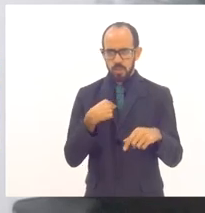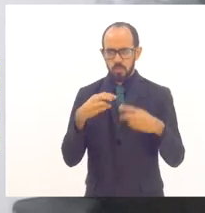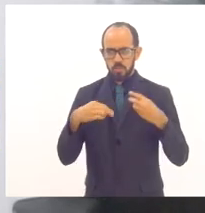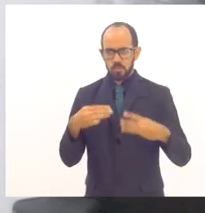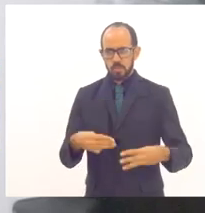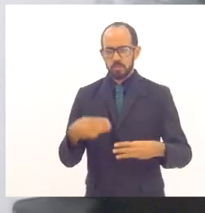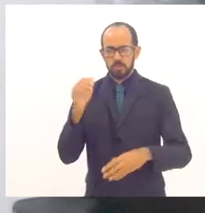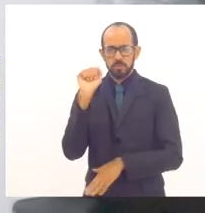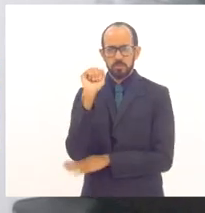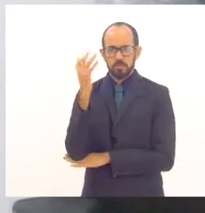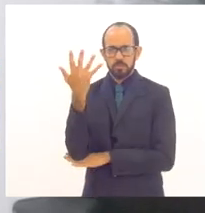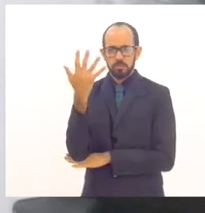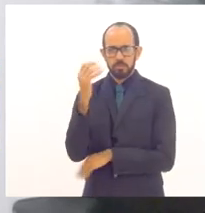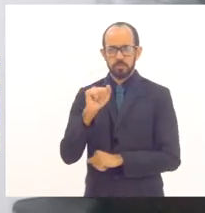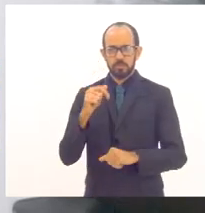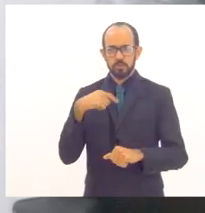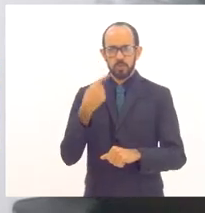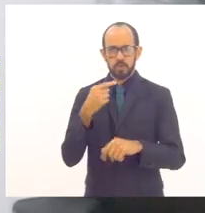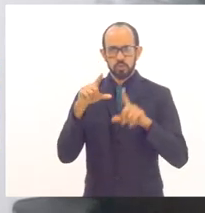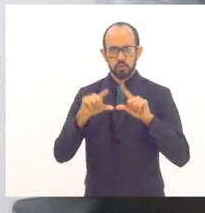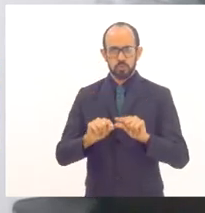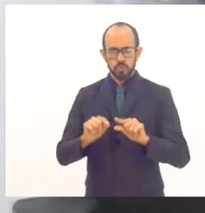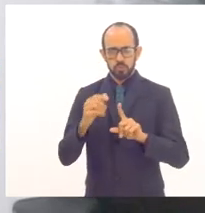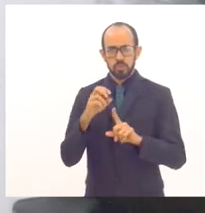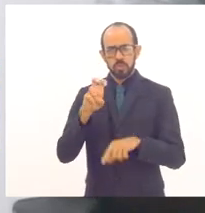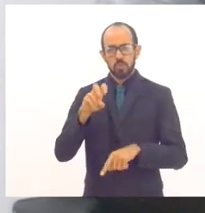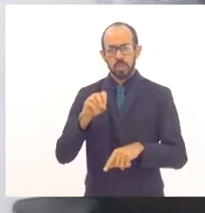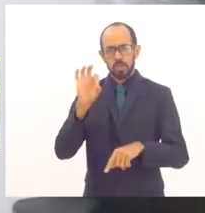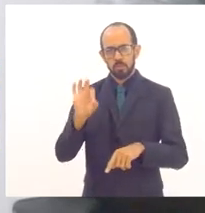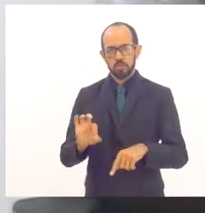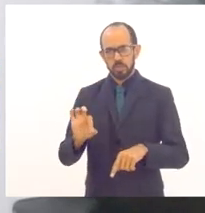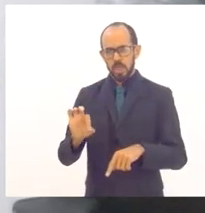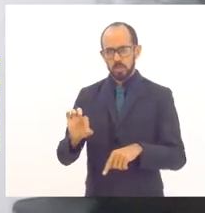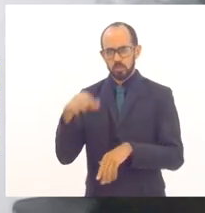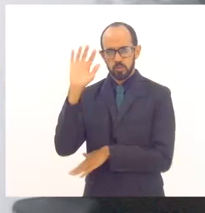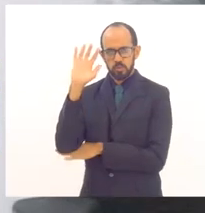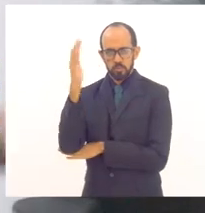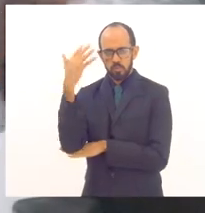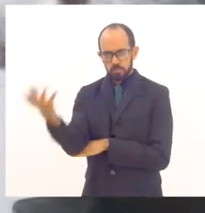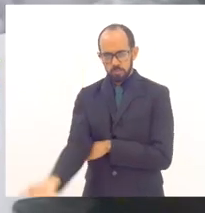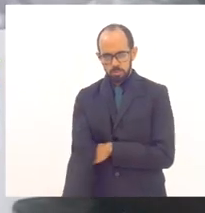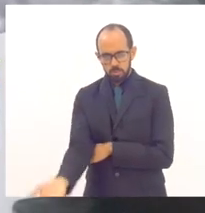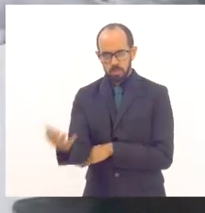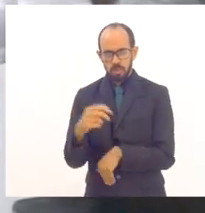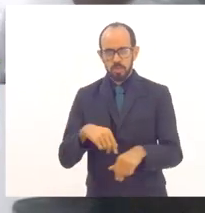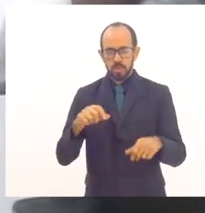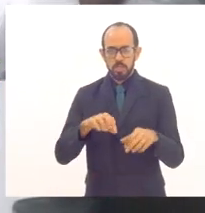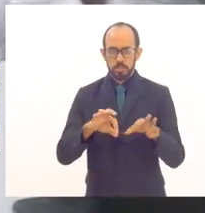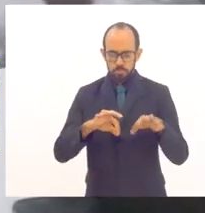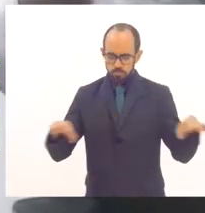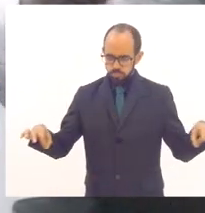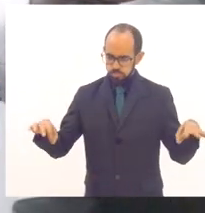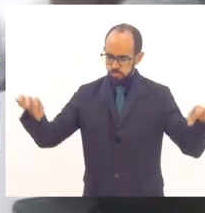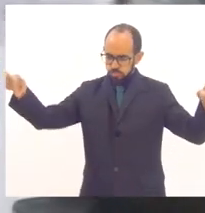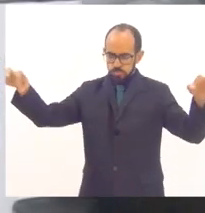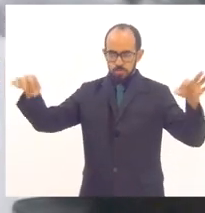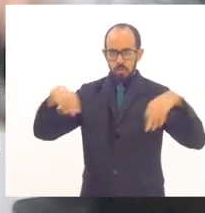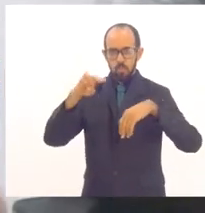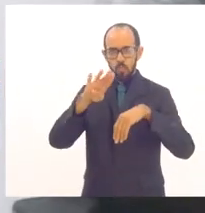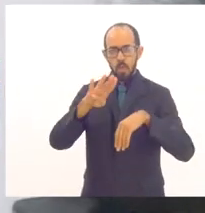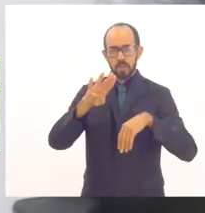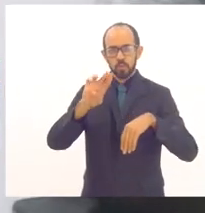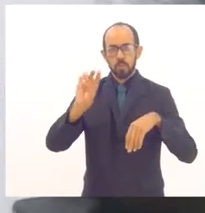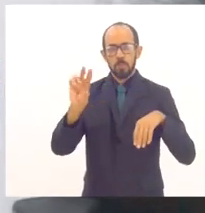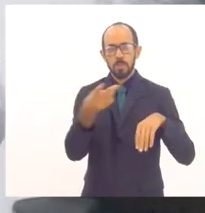Ambiente, nós reduzimos o desmatamento à metade e demarcamos 4,5 milhões, demarcamos ou homologamos, de